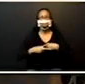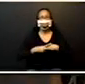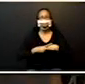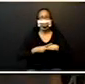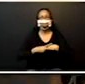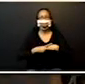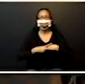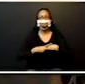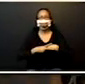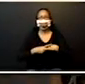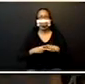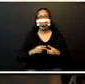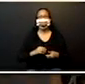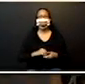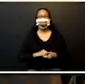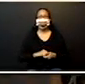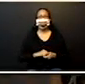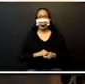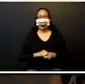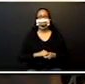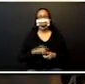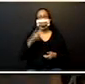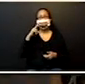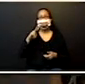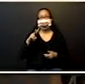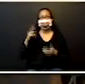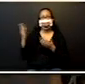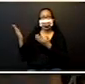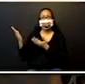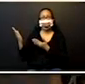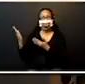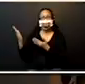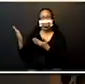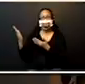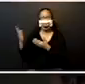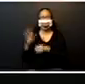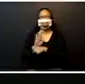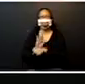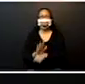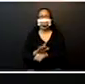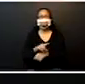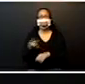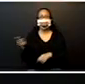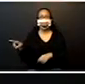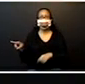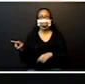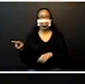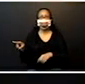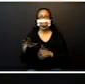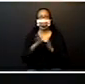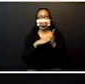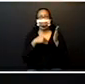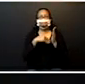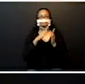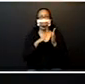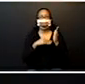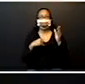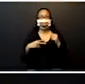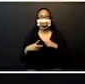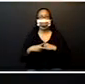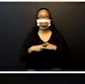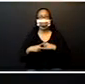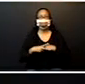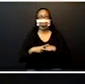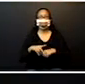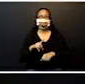Vamos lá? Olha lá, a gente vai dar uma ajudinha para vocês. porque é para pintar os verbos. Então, olha lá, hora